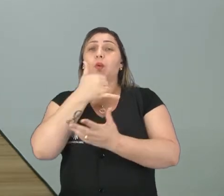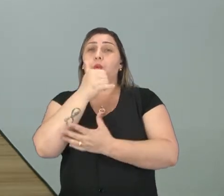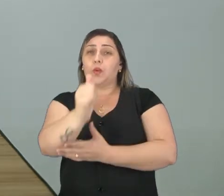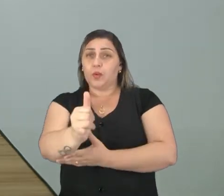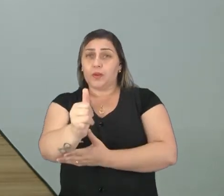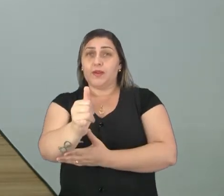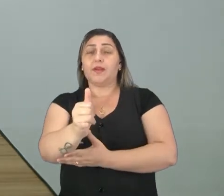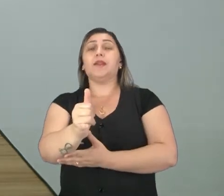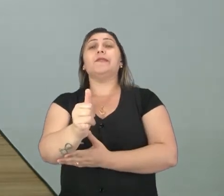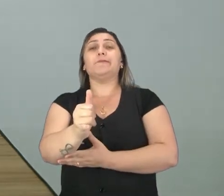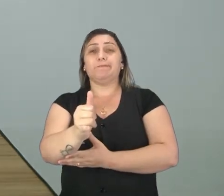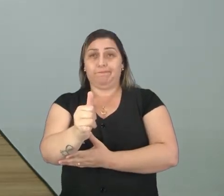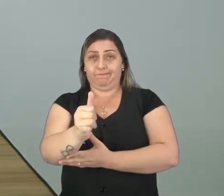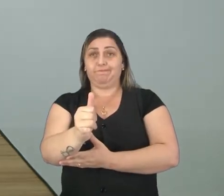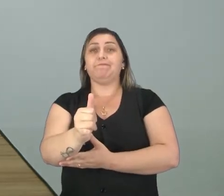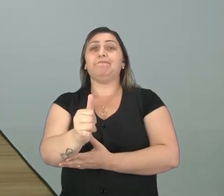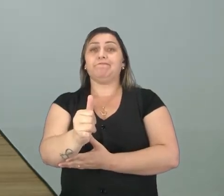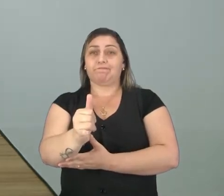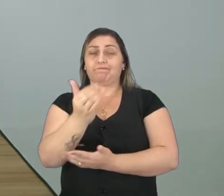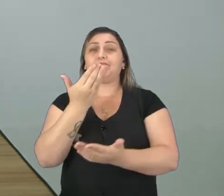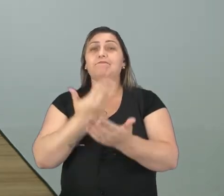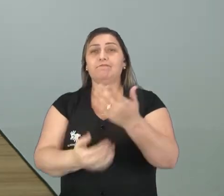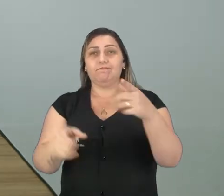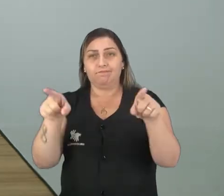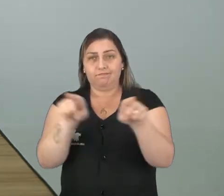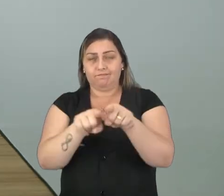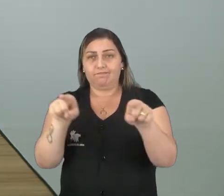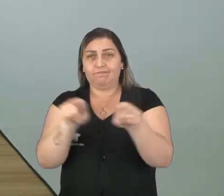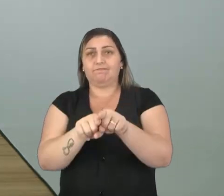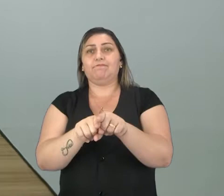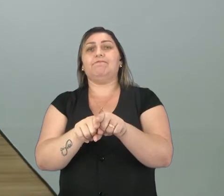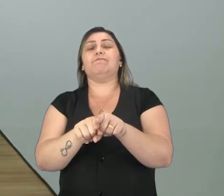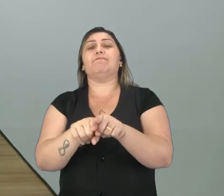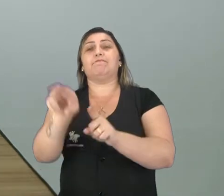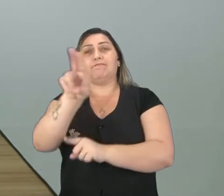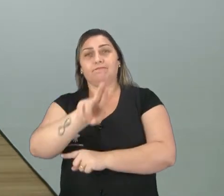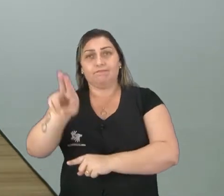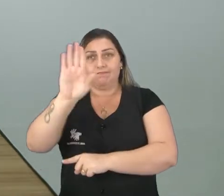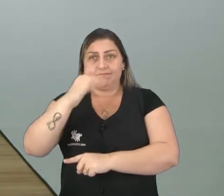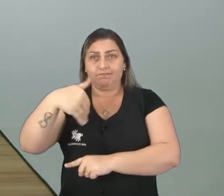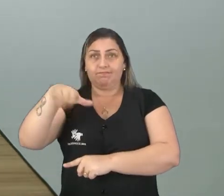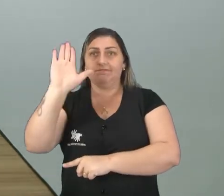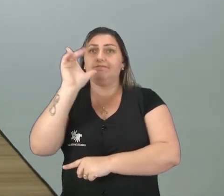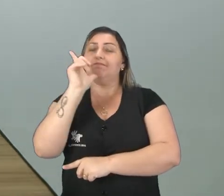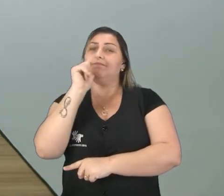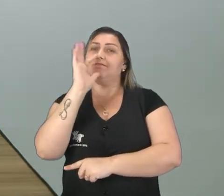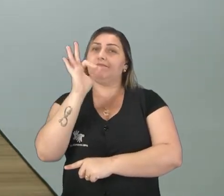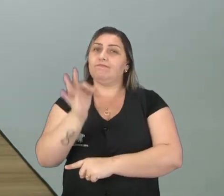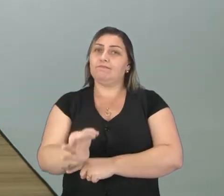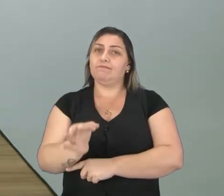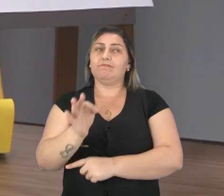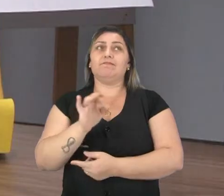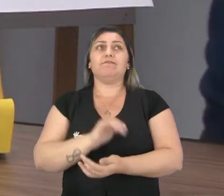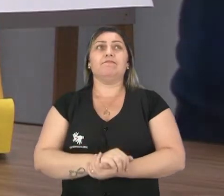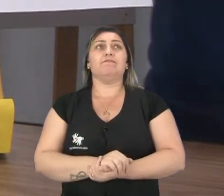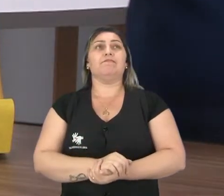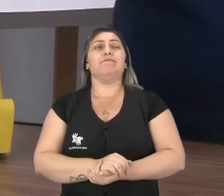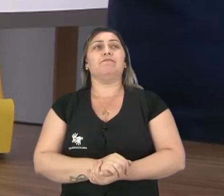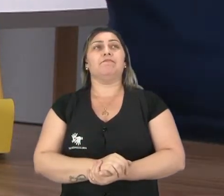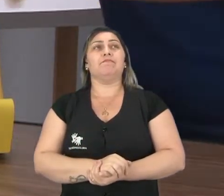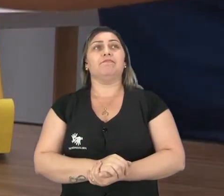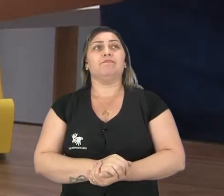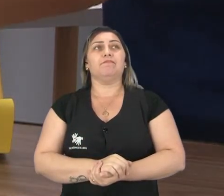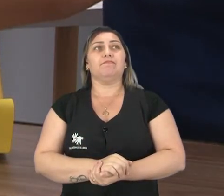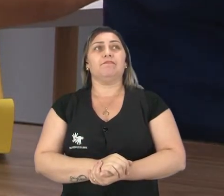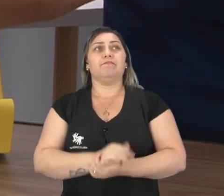medida que gastamos energia, é necessário também o quê? Utilizar mais água, certo? Então,